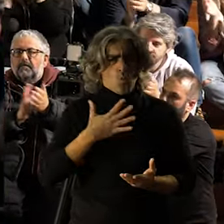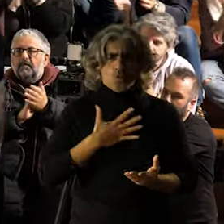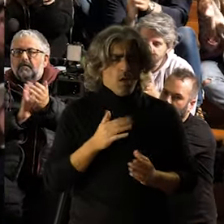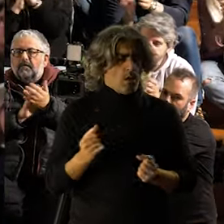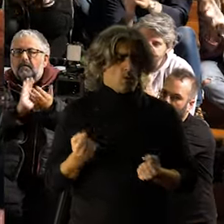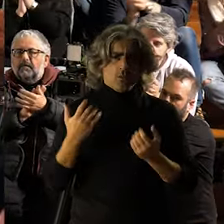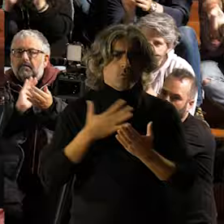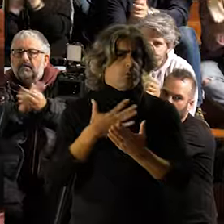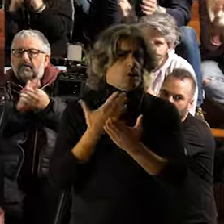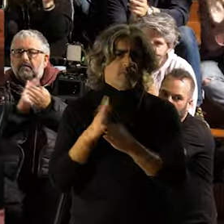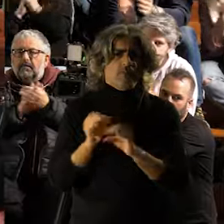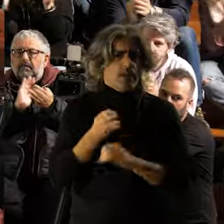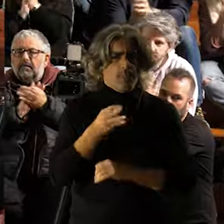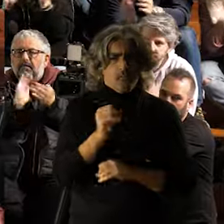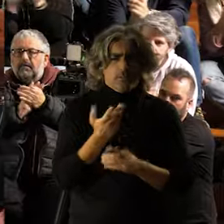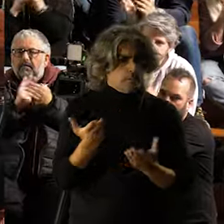fazer nada.